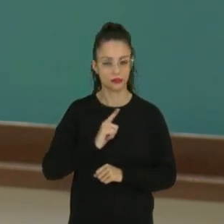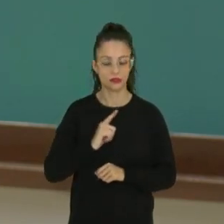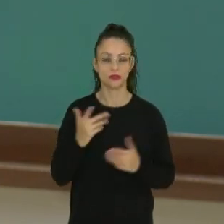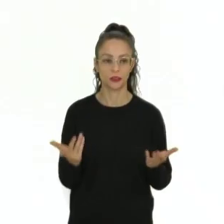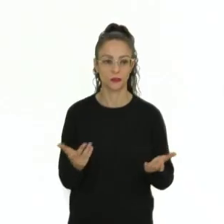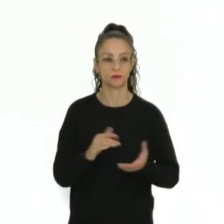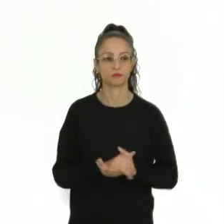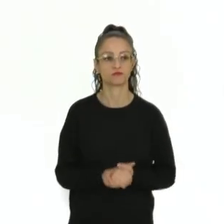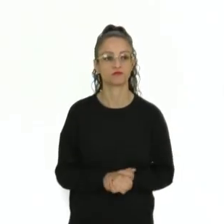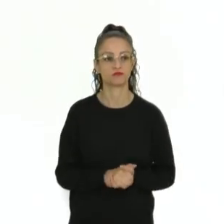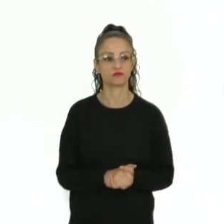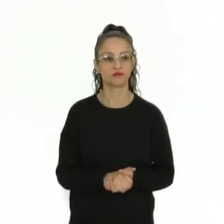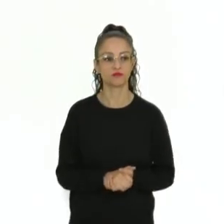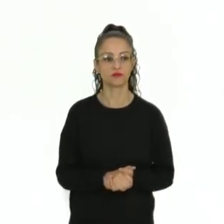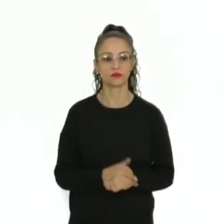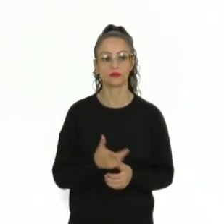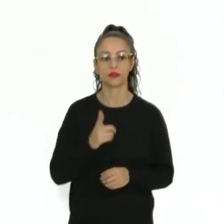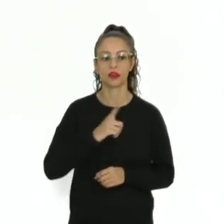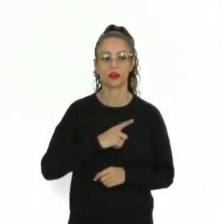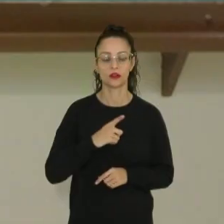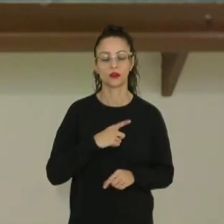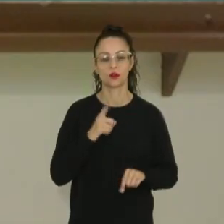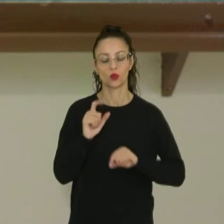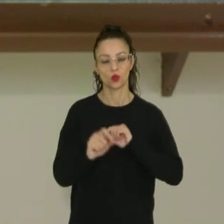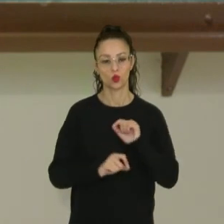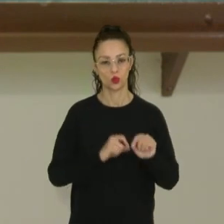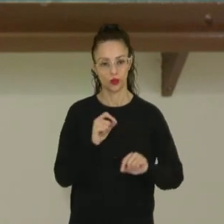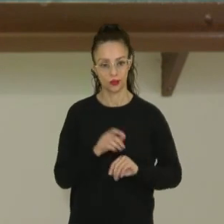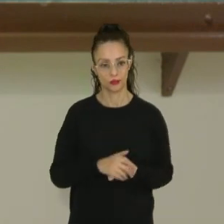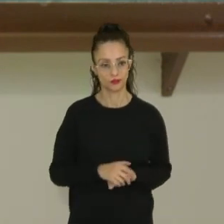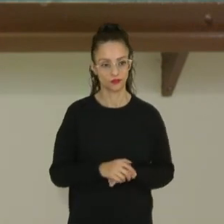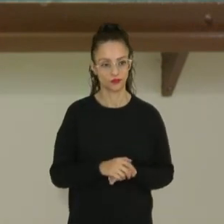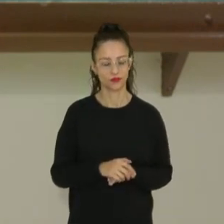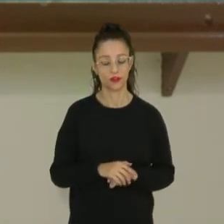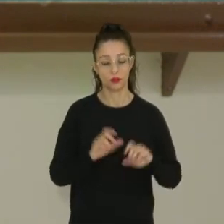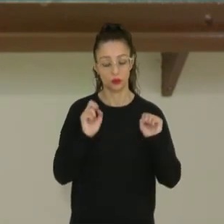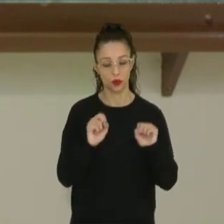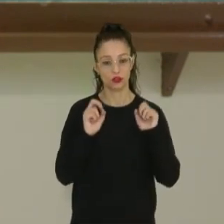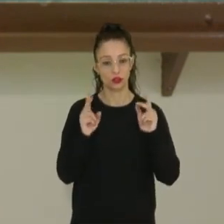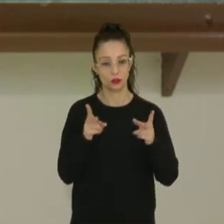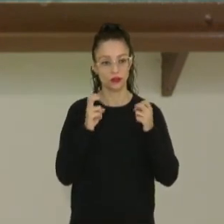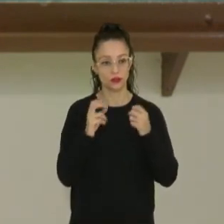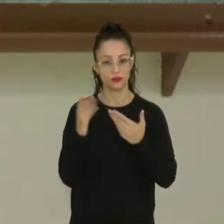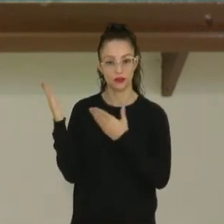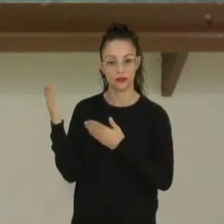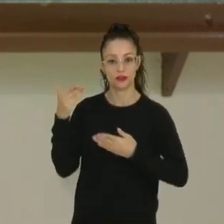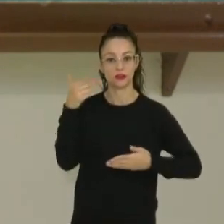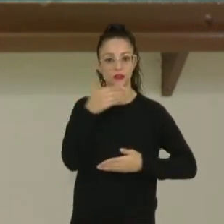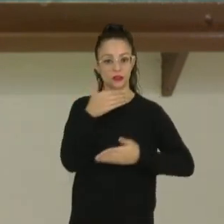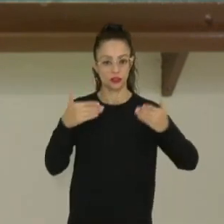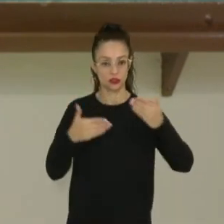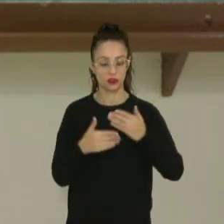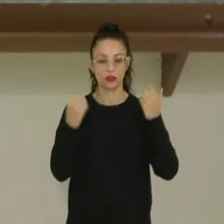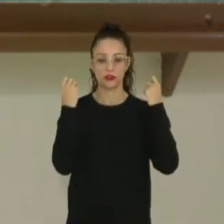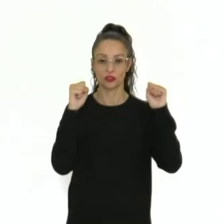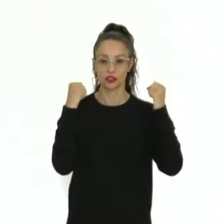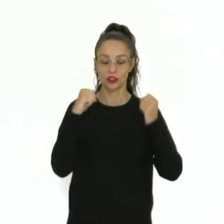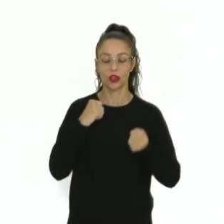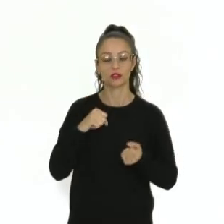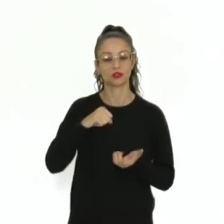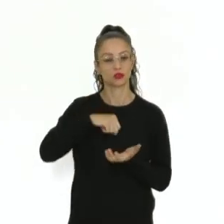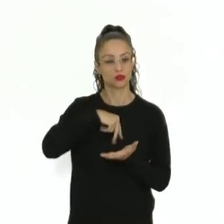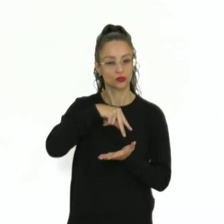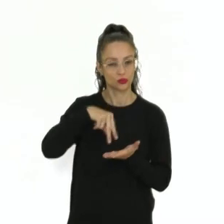nesta modalidade. Então, nós temos aqui, né? Vocês podem observar aqui no slide que nós temos a ginástica